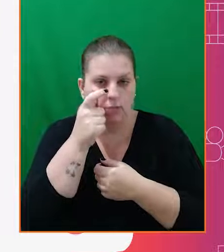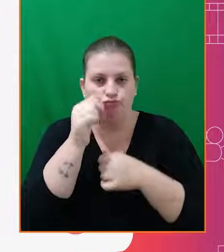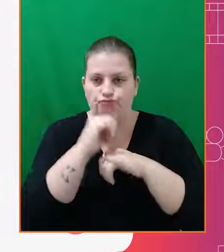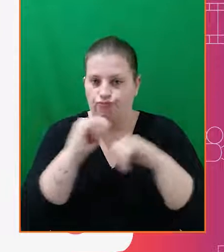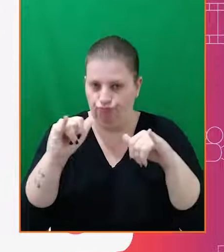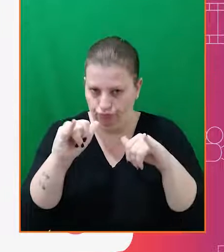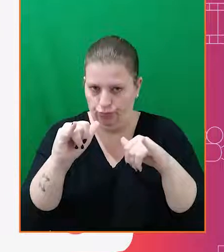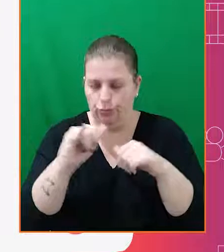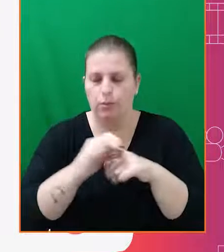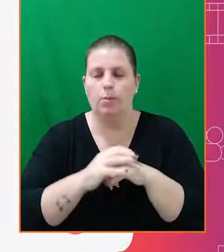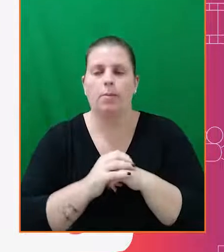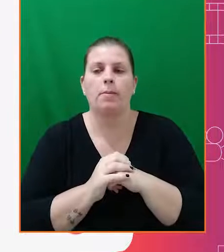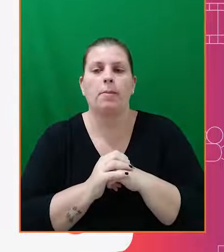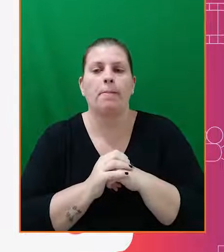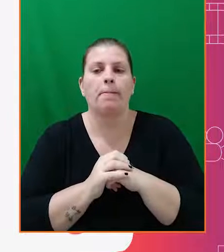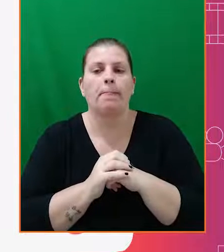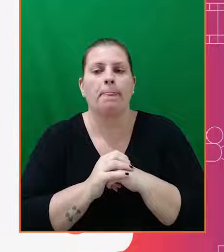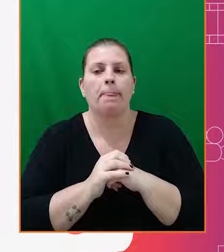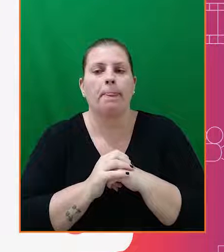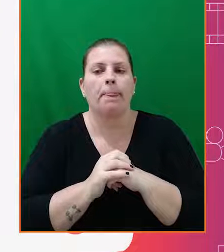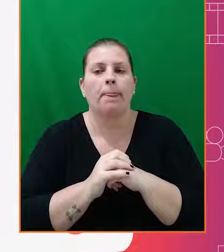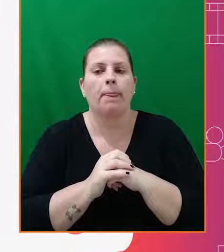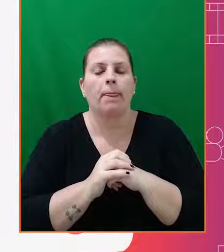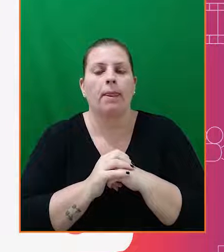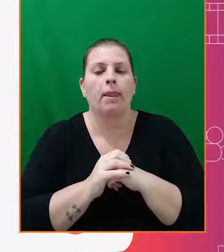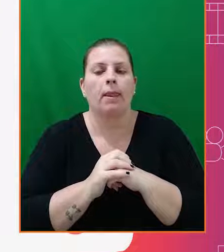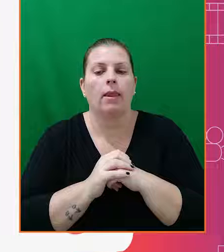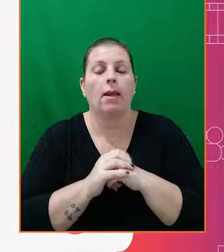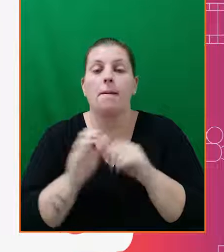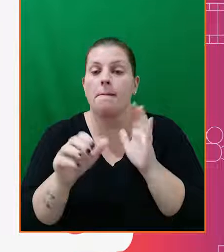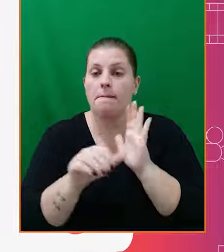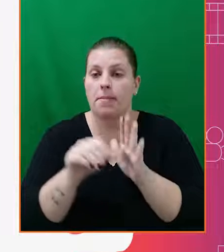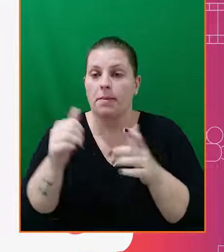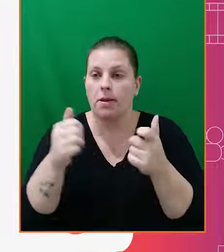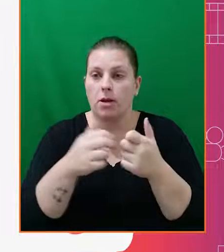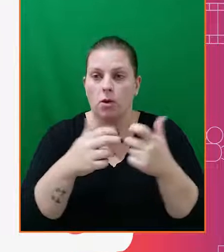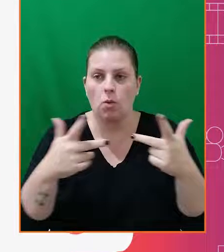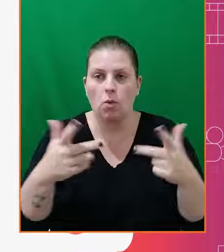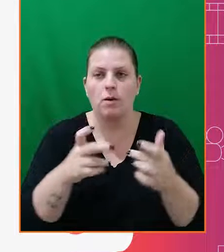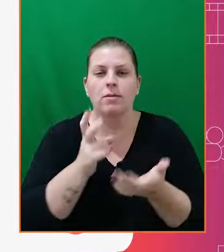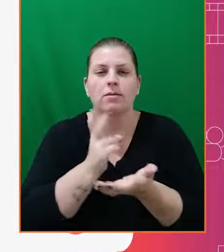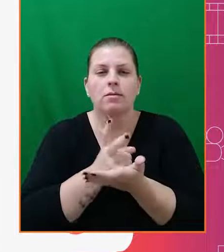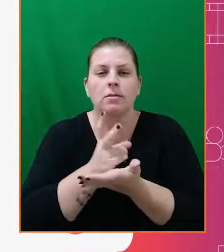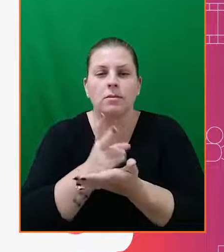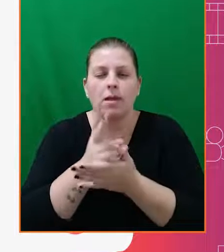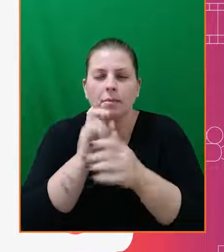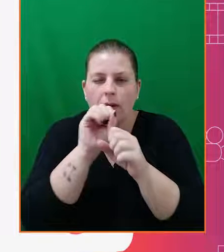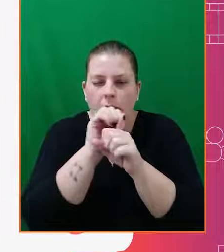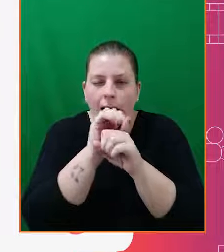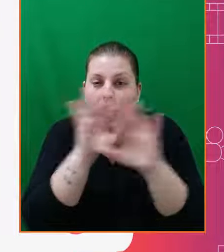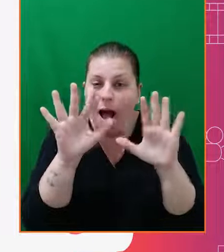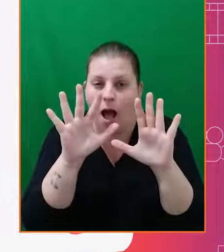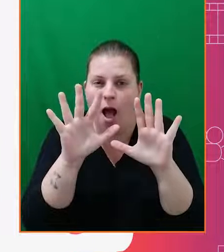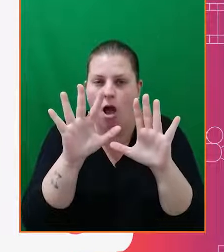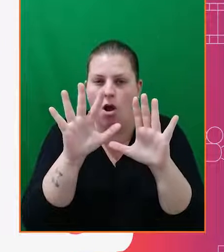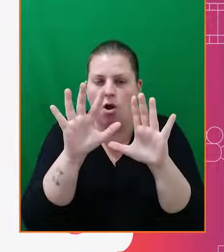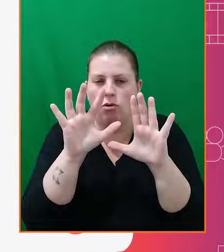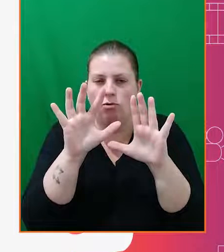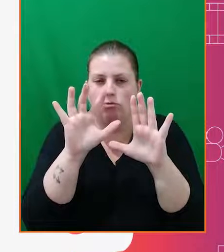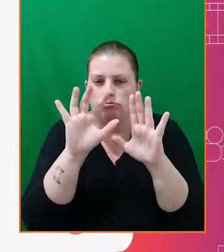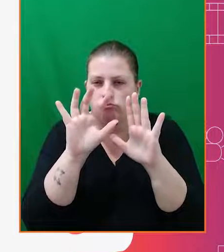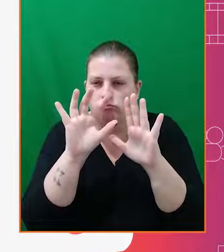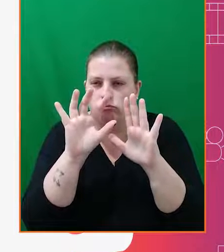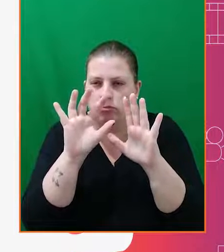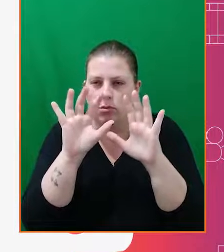algumas coisas em consideração. A primeira delas é lembrar de sempre fazer esses traços bem